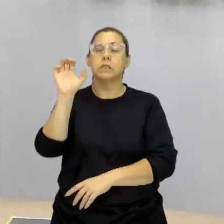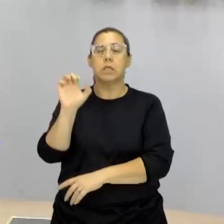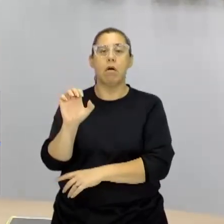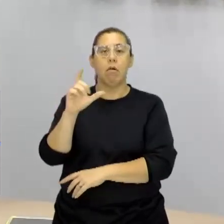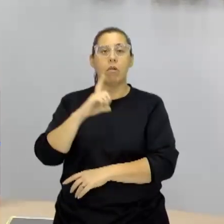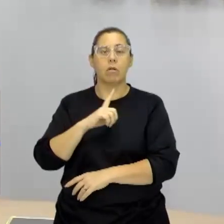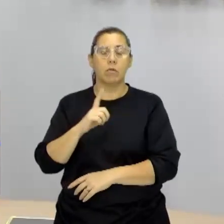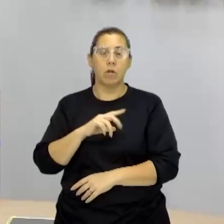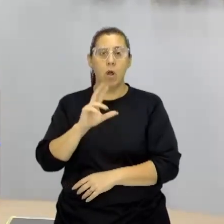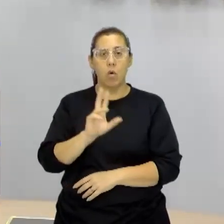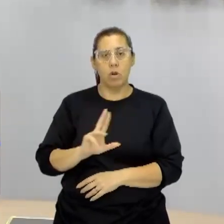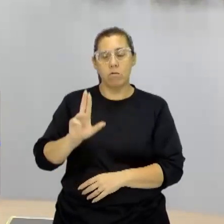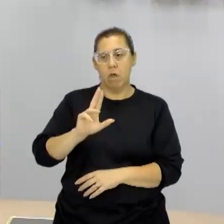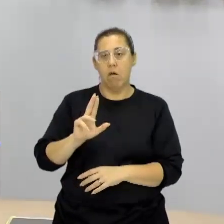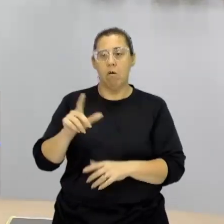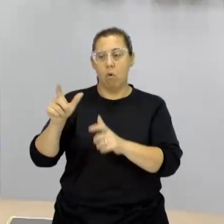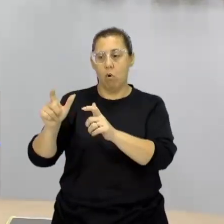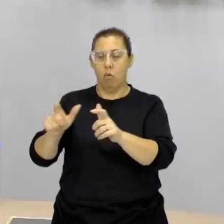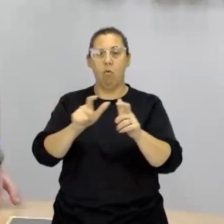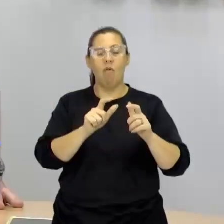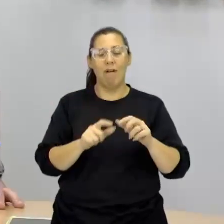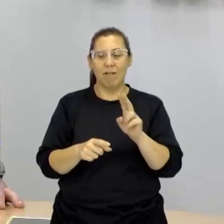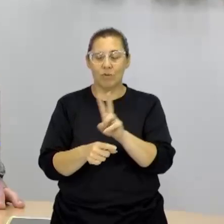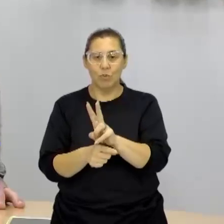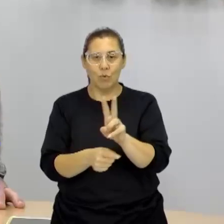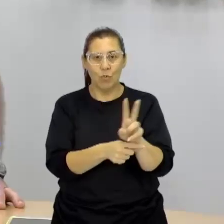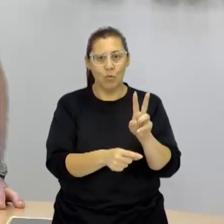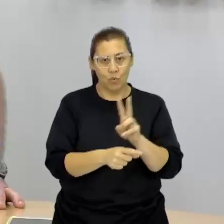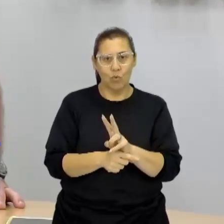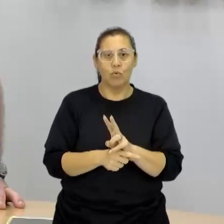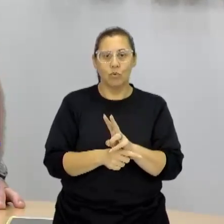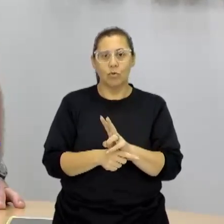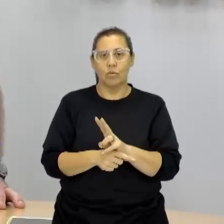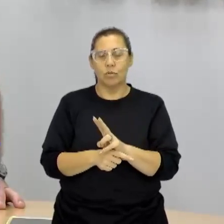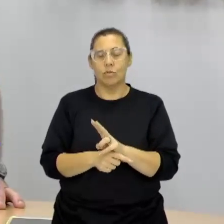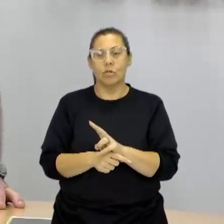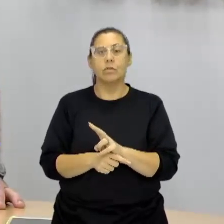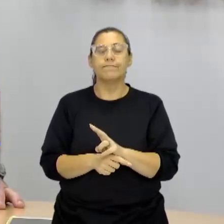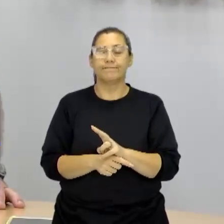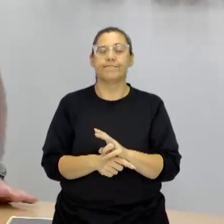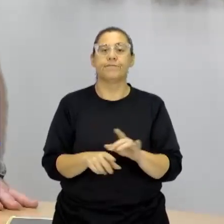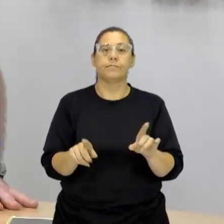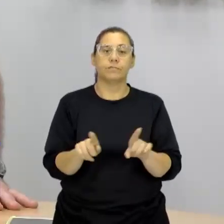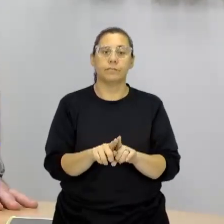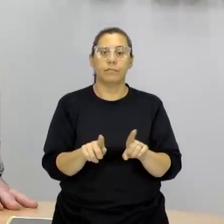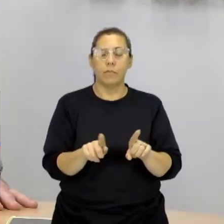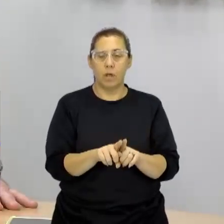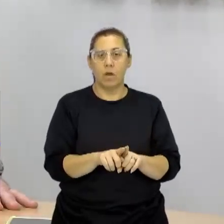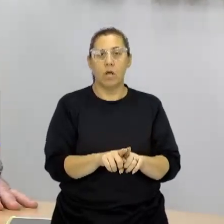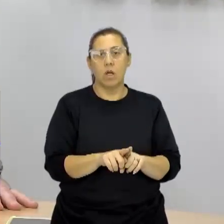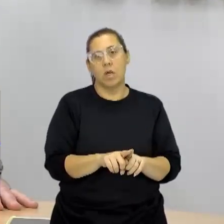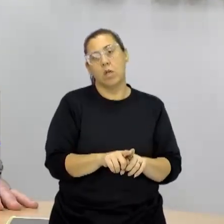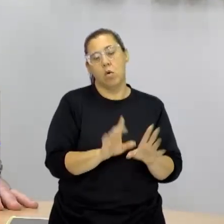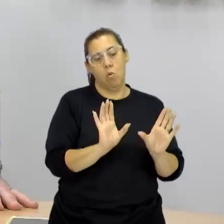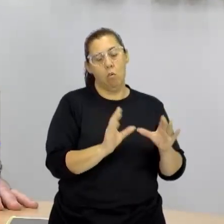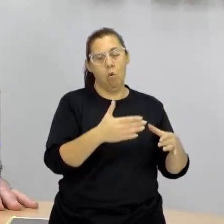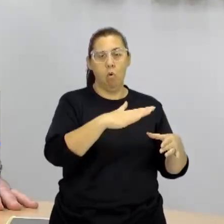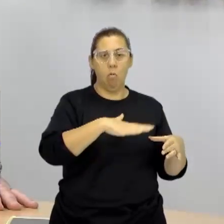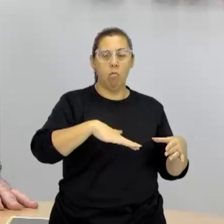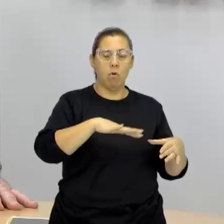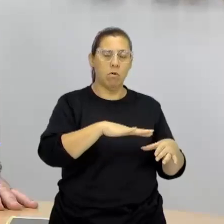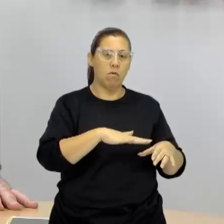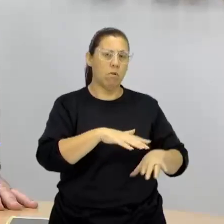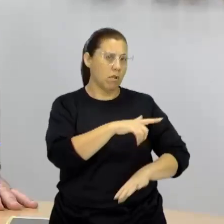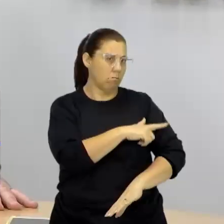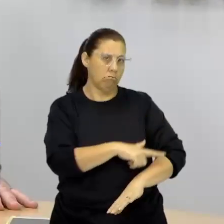né, as unidades de conservação, né? E com a maior quantidade de comunidades tradicionais aí, nessas